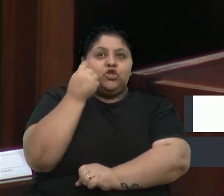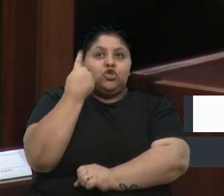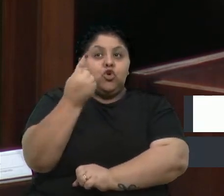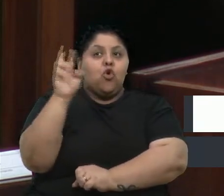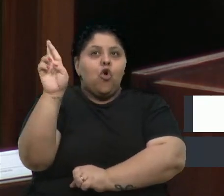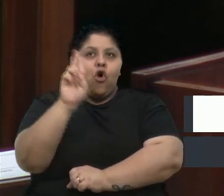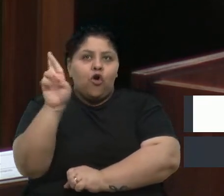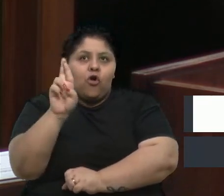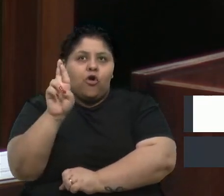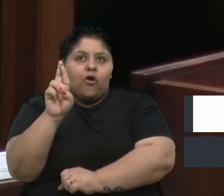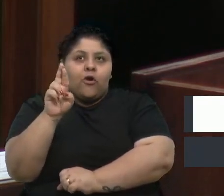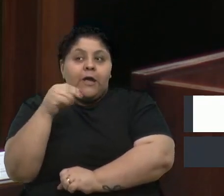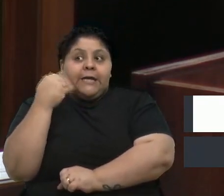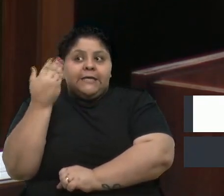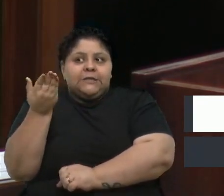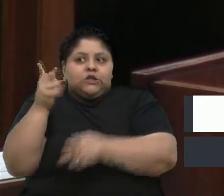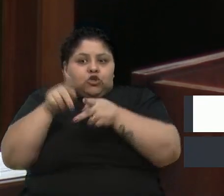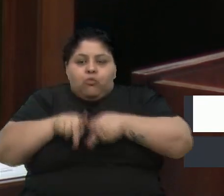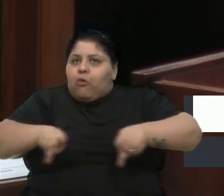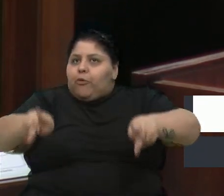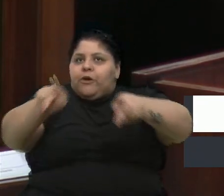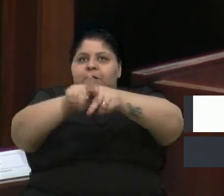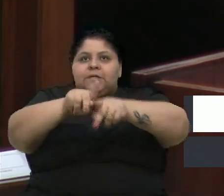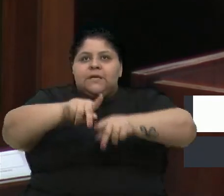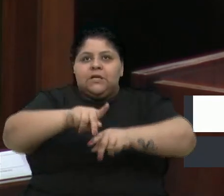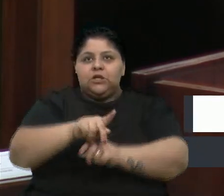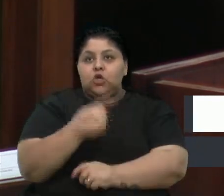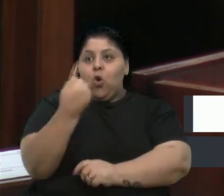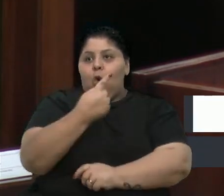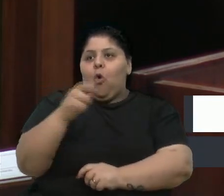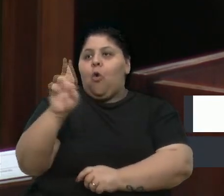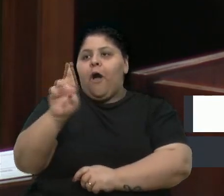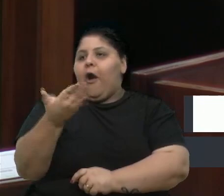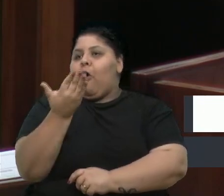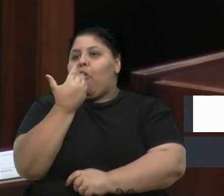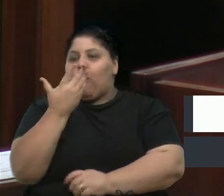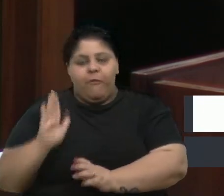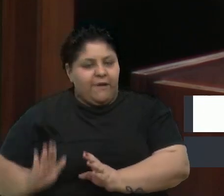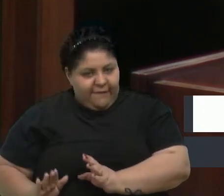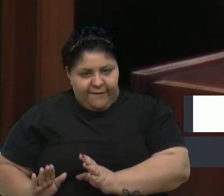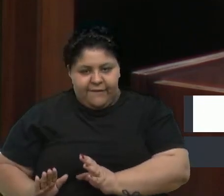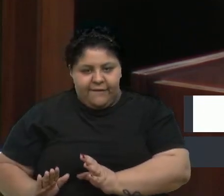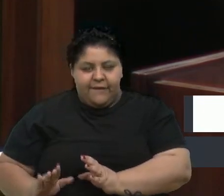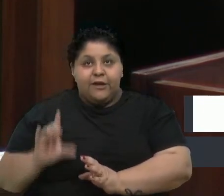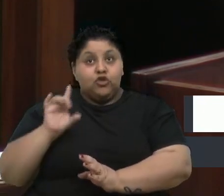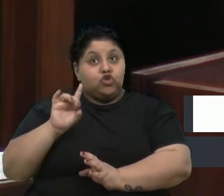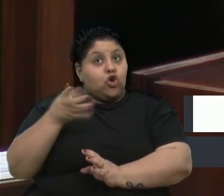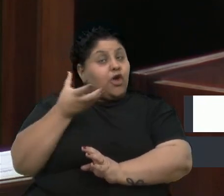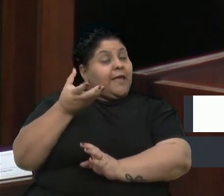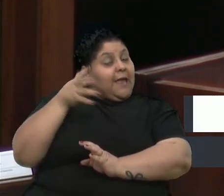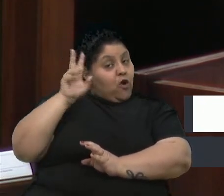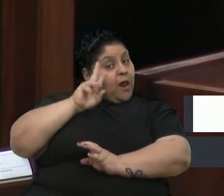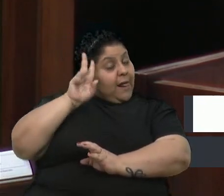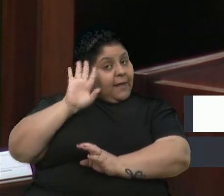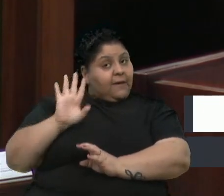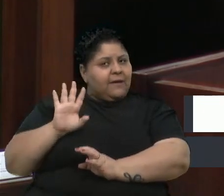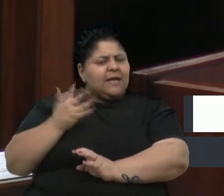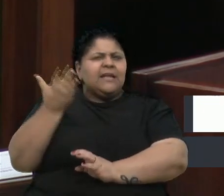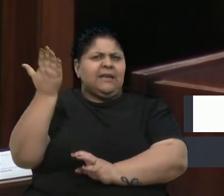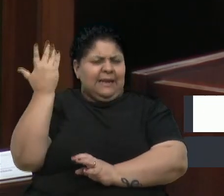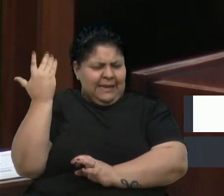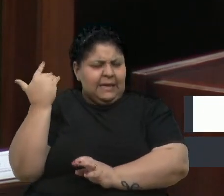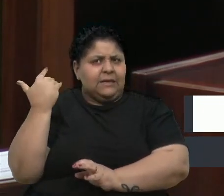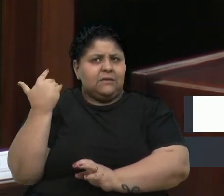ficou popularizado, né? O R$1, vamos comer no R$1. E eu só quero lembrar que a